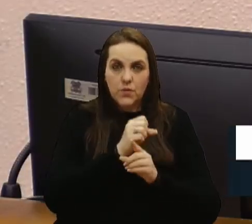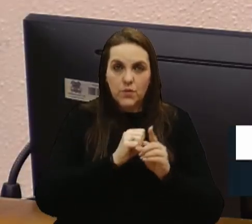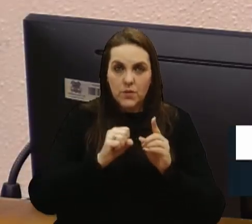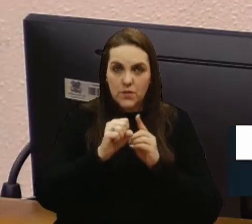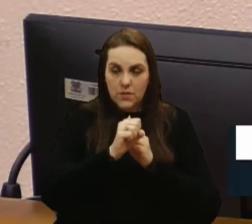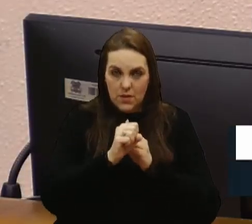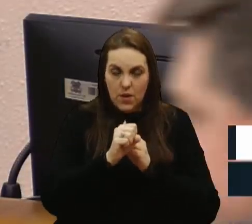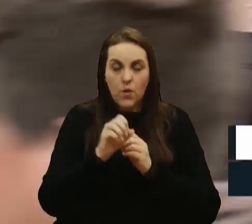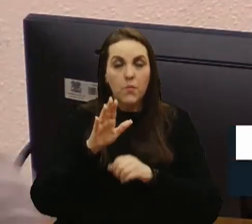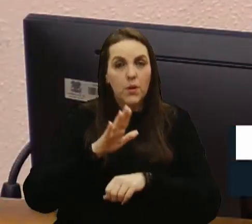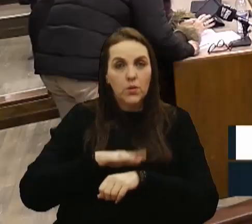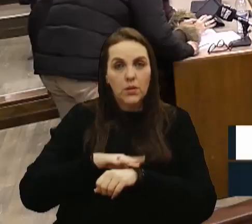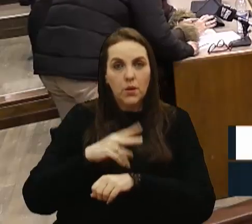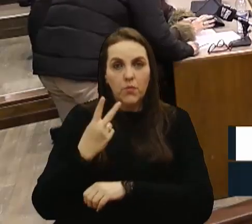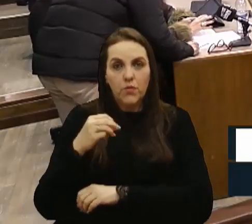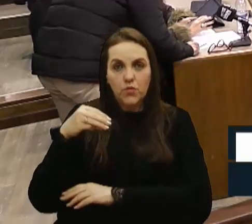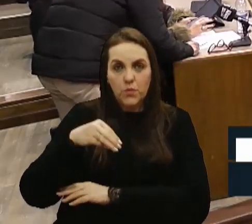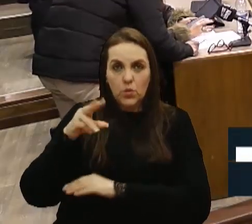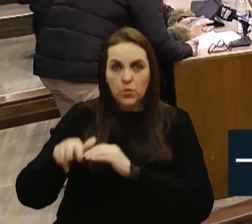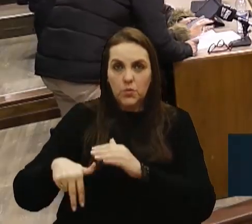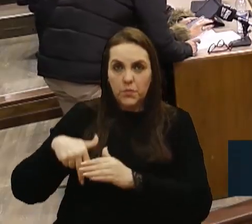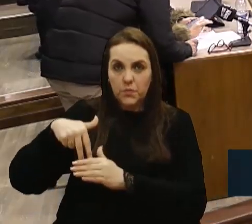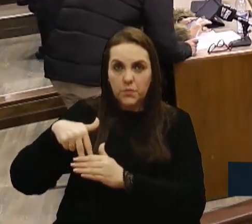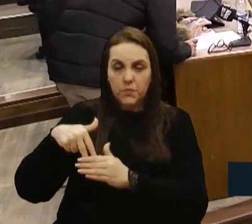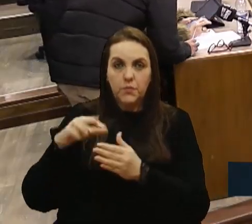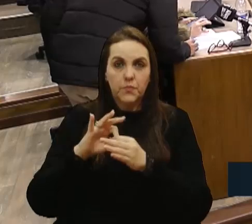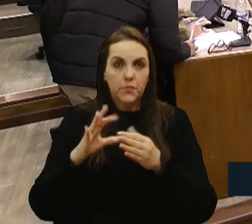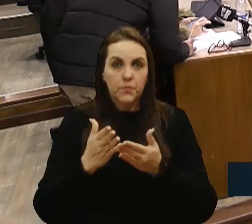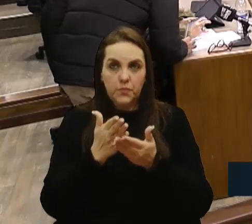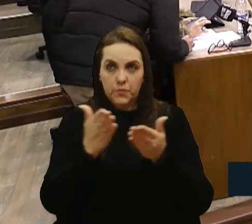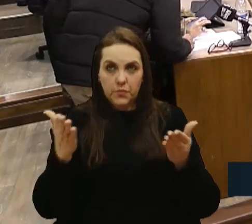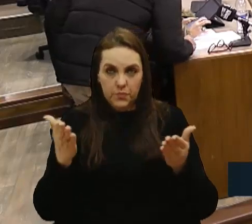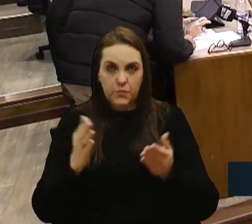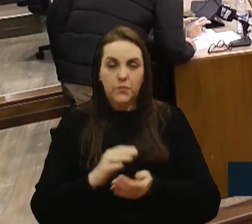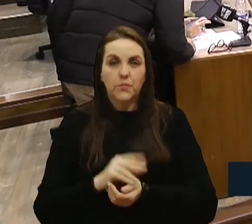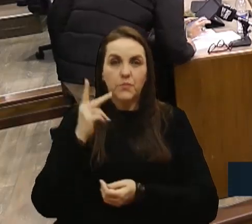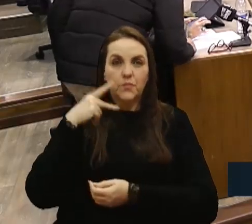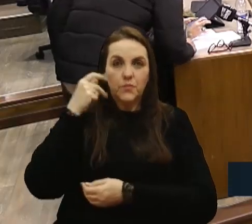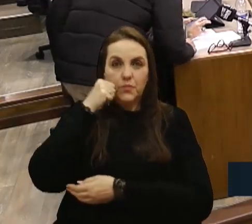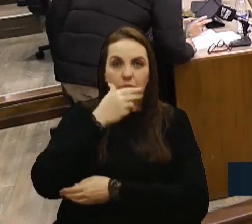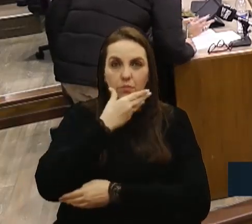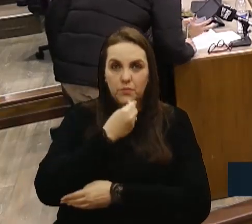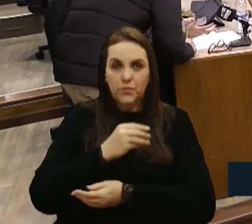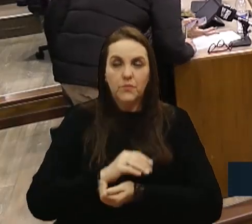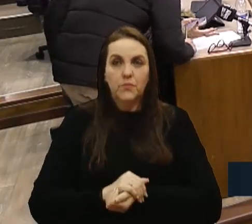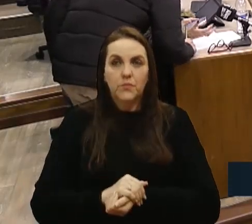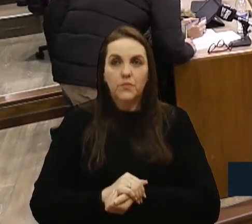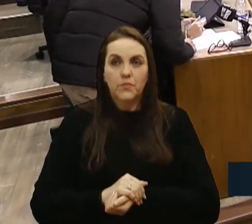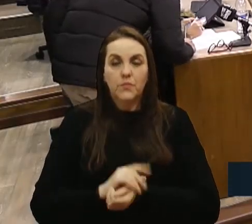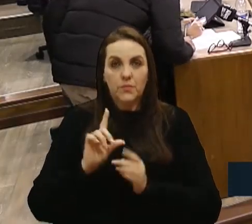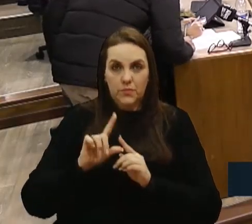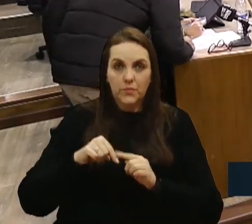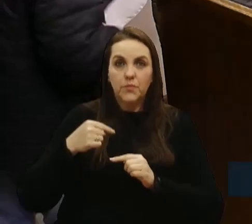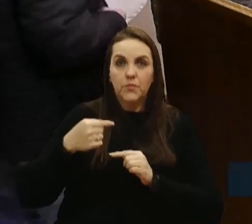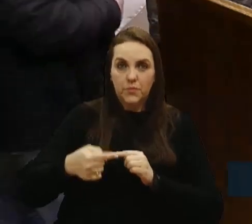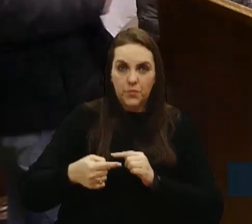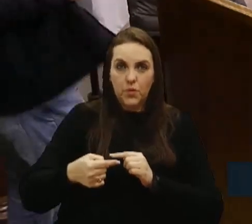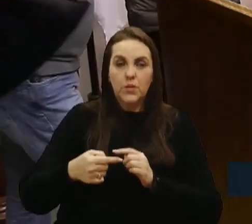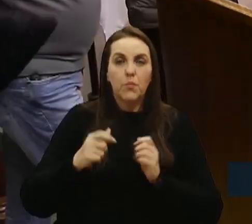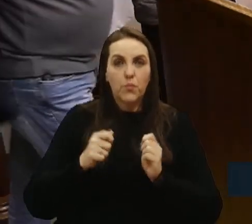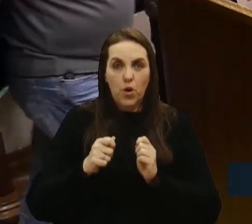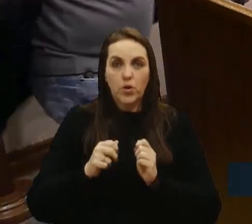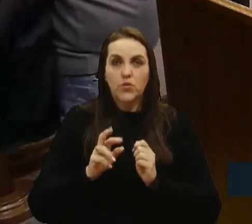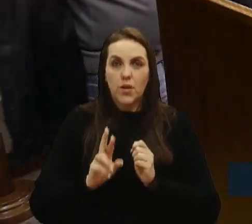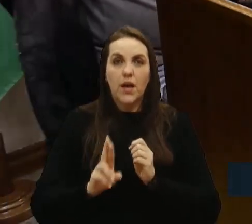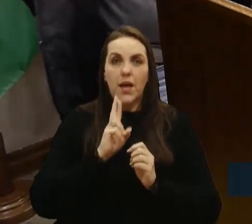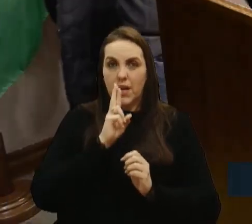de 20 minutos. A palavra está à disposição dos vereadores e vereadoras para respostas